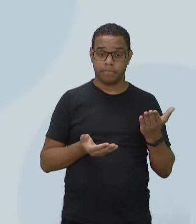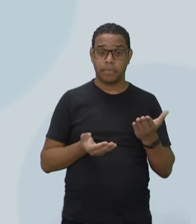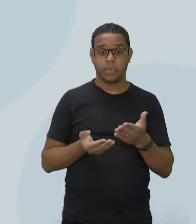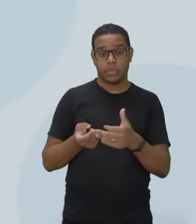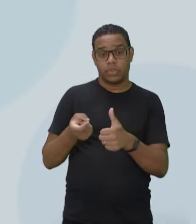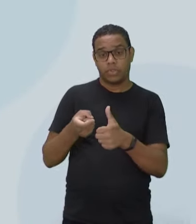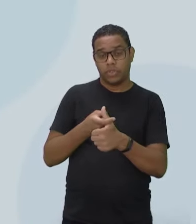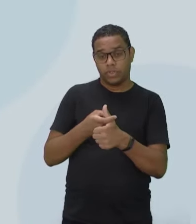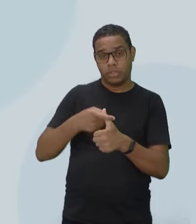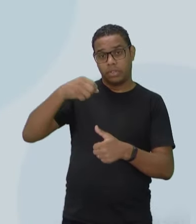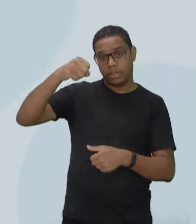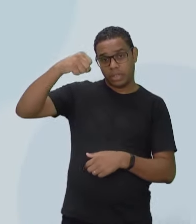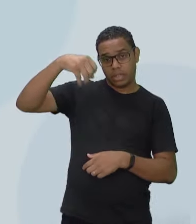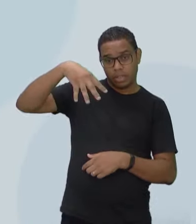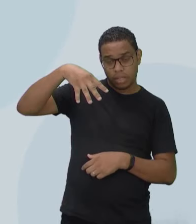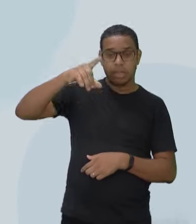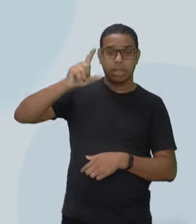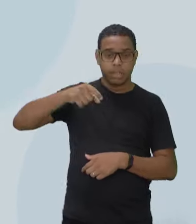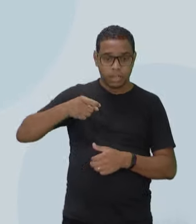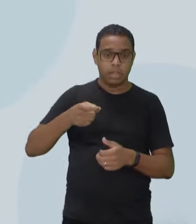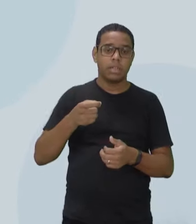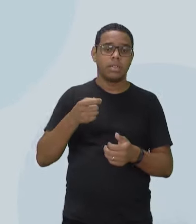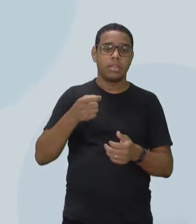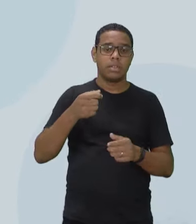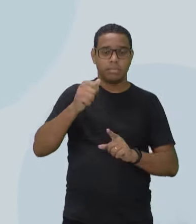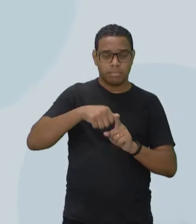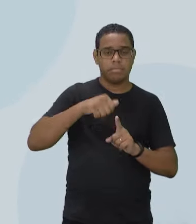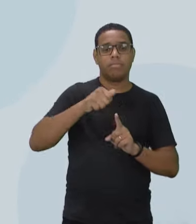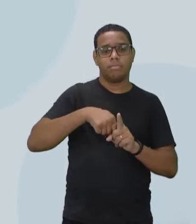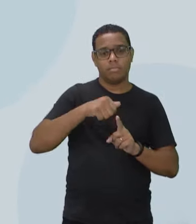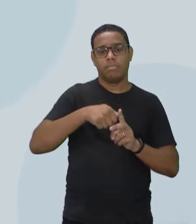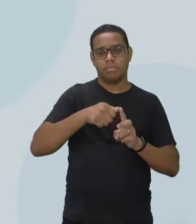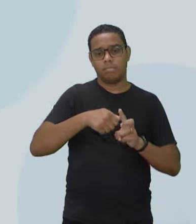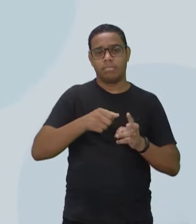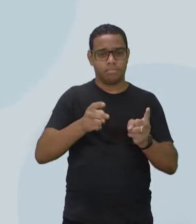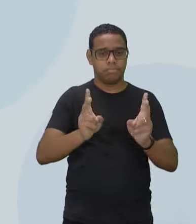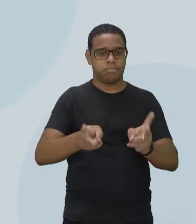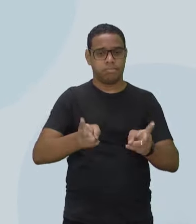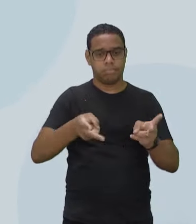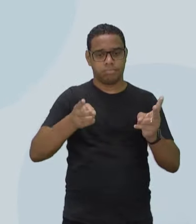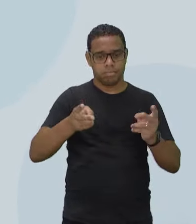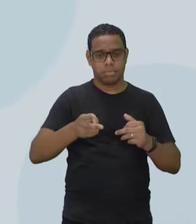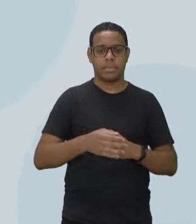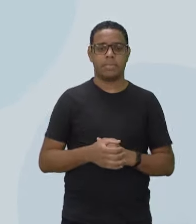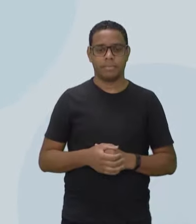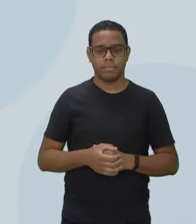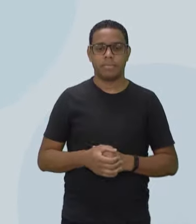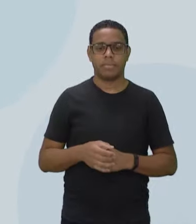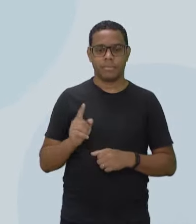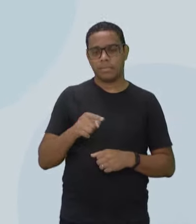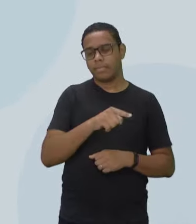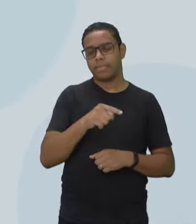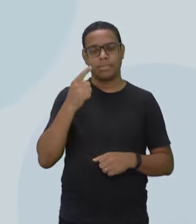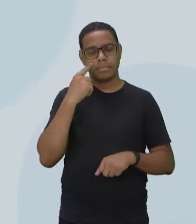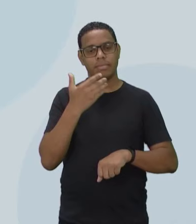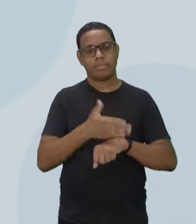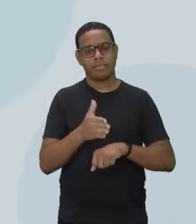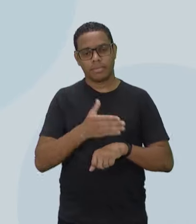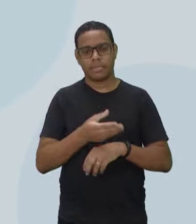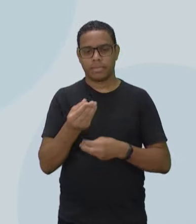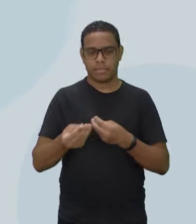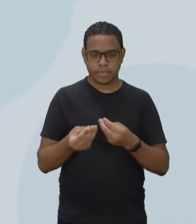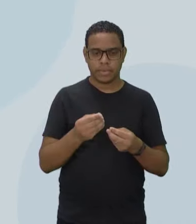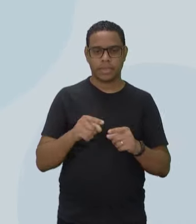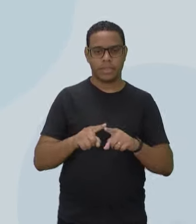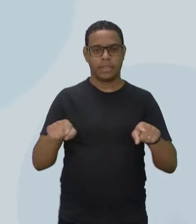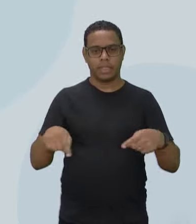uma conta de energia é uma despesa fixa, tá aí, ó. É esse exercício aí que vocês têm que fazer